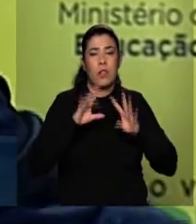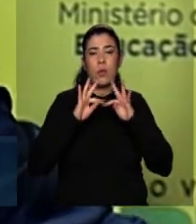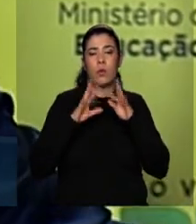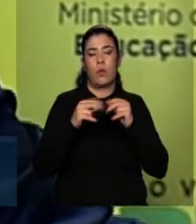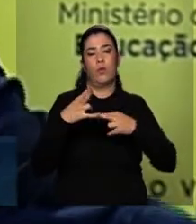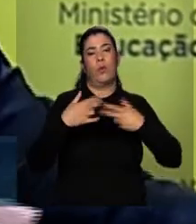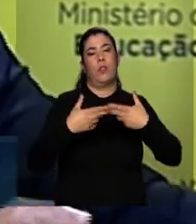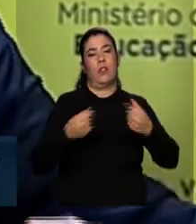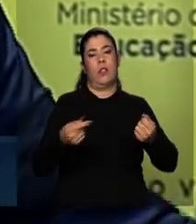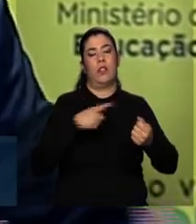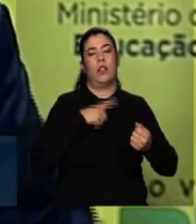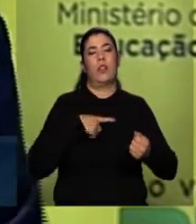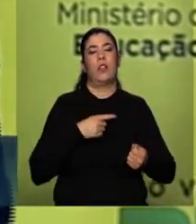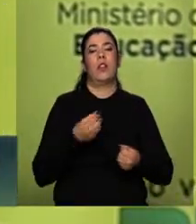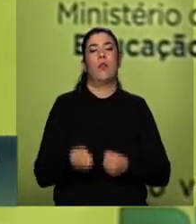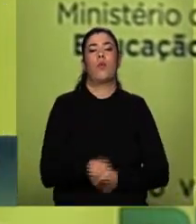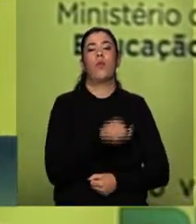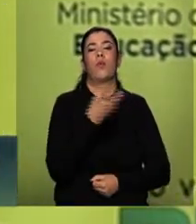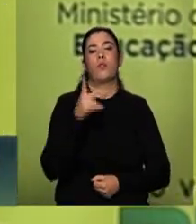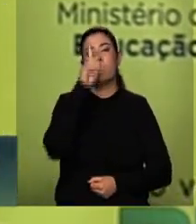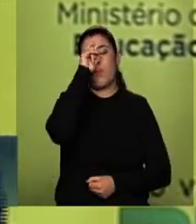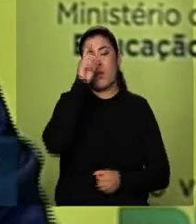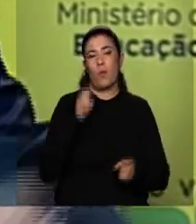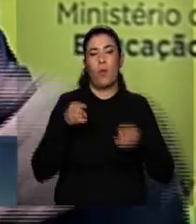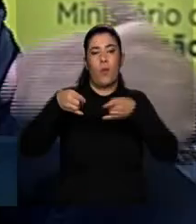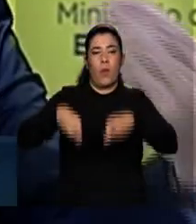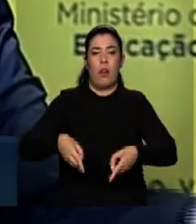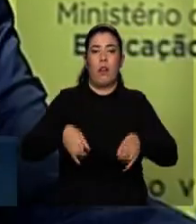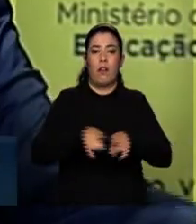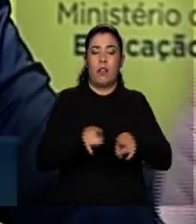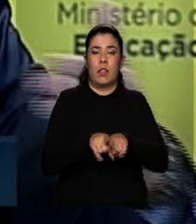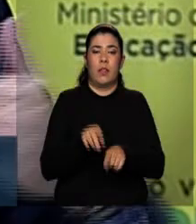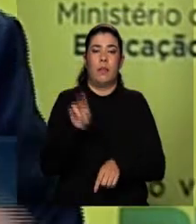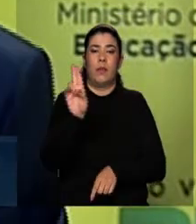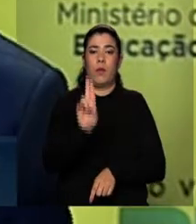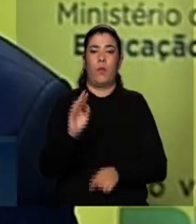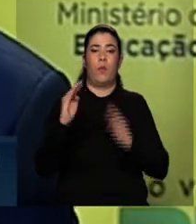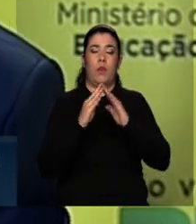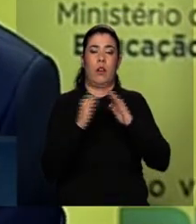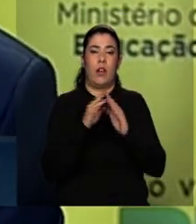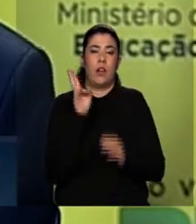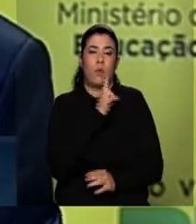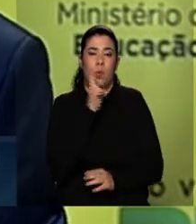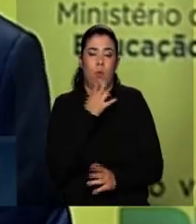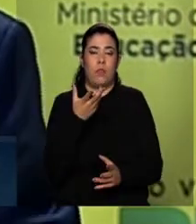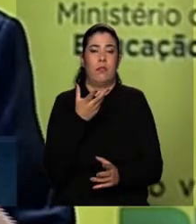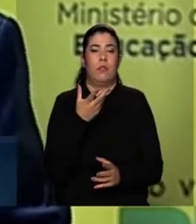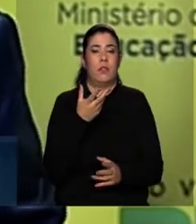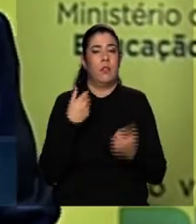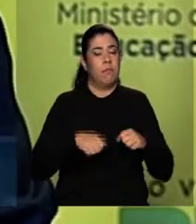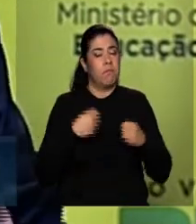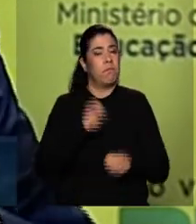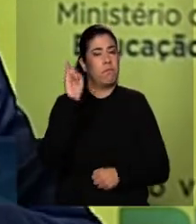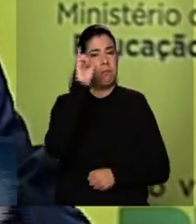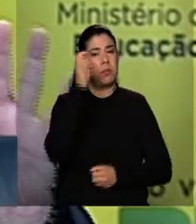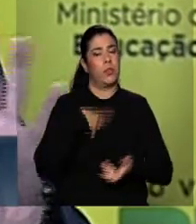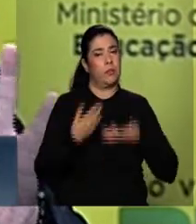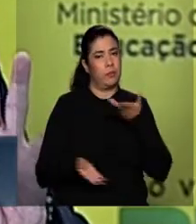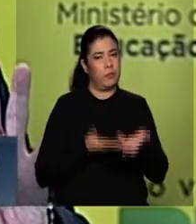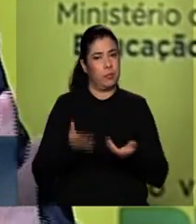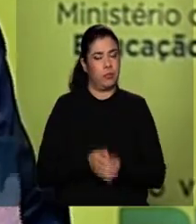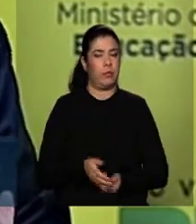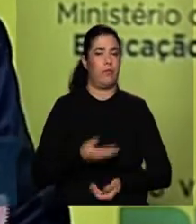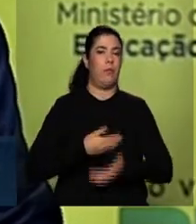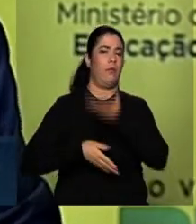características. Número de leitos, leitos de UTI, unidades básicas de saúde, serviços de urgência e emergência, que são extremamente importantes. Houve